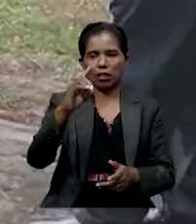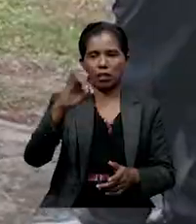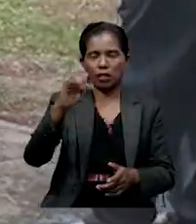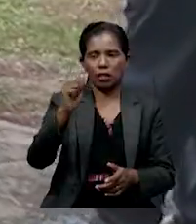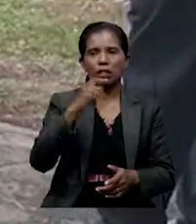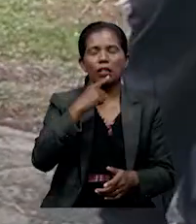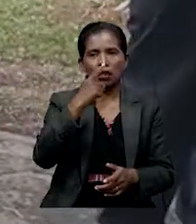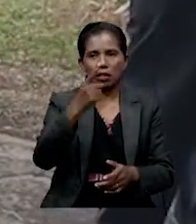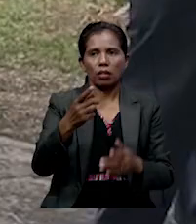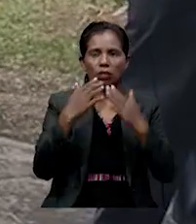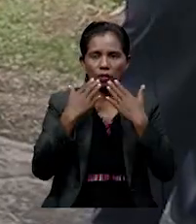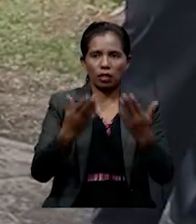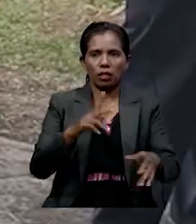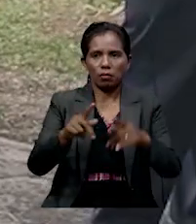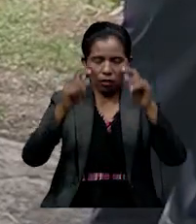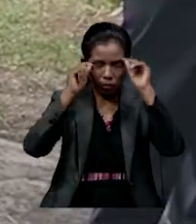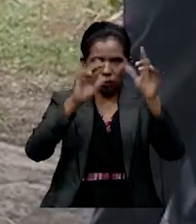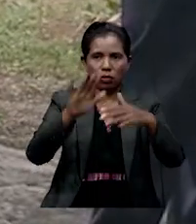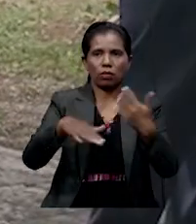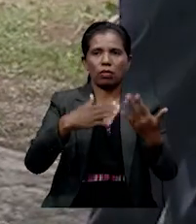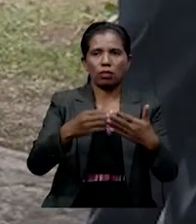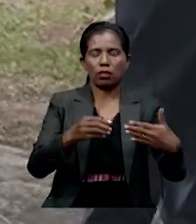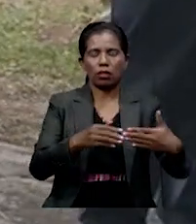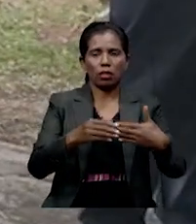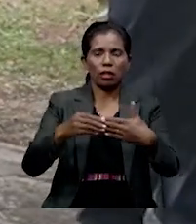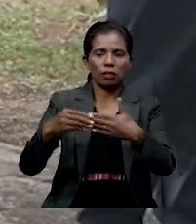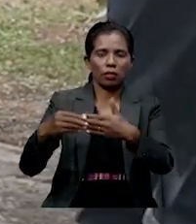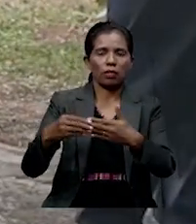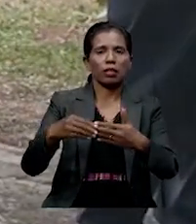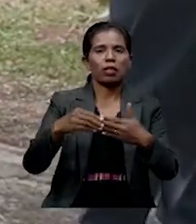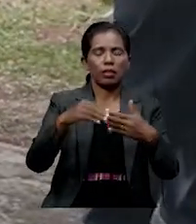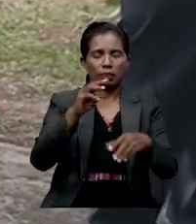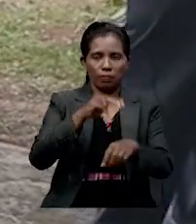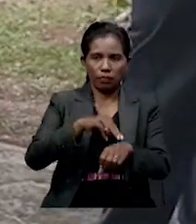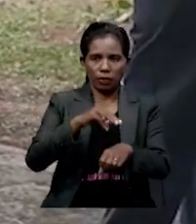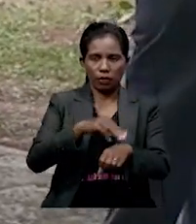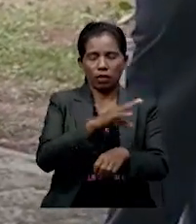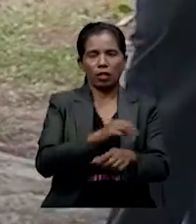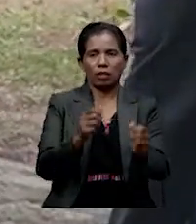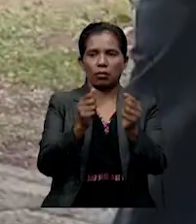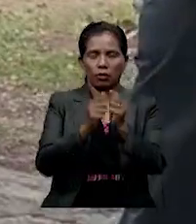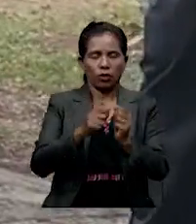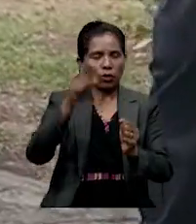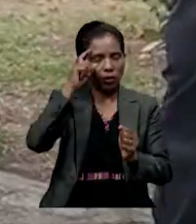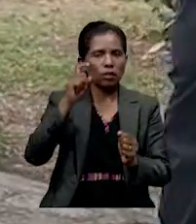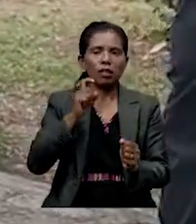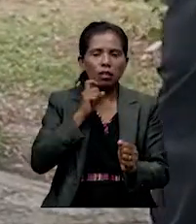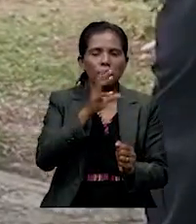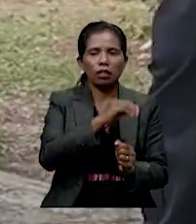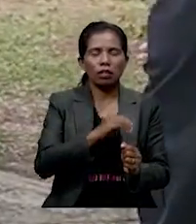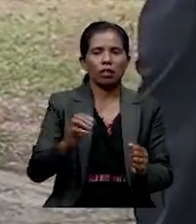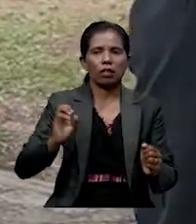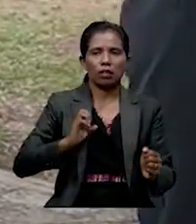Silva agradece Timoruan Hotu, nebe organiza ona missa agradecimento ne, inclui Mambot Kairala Sanan Gusmão,